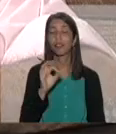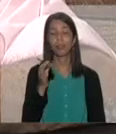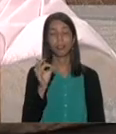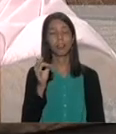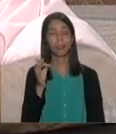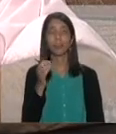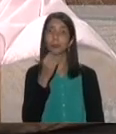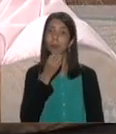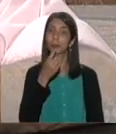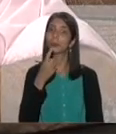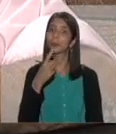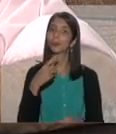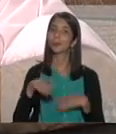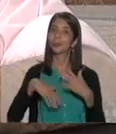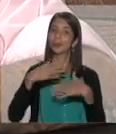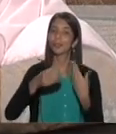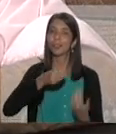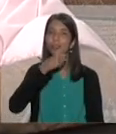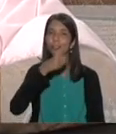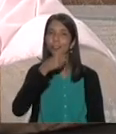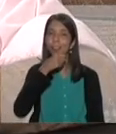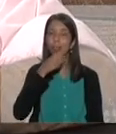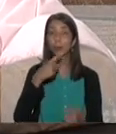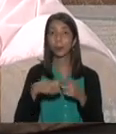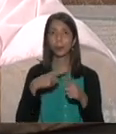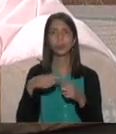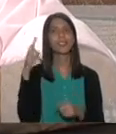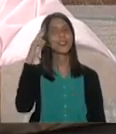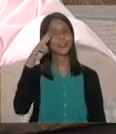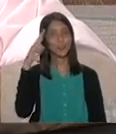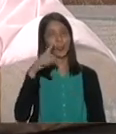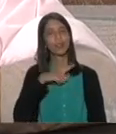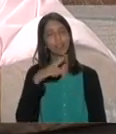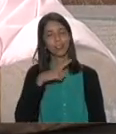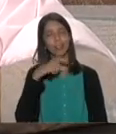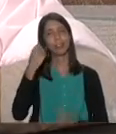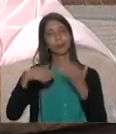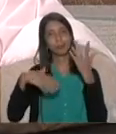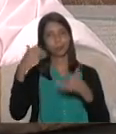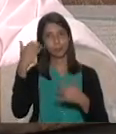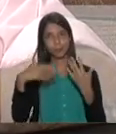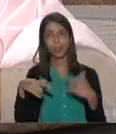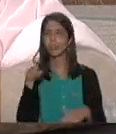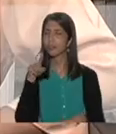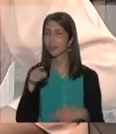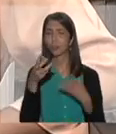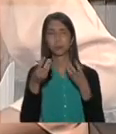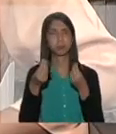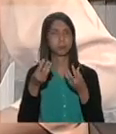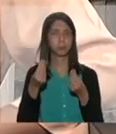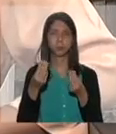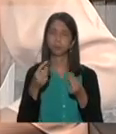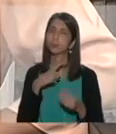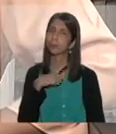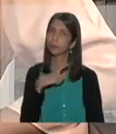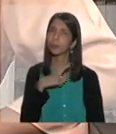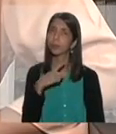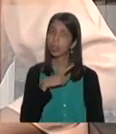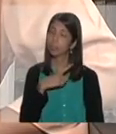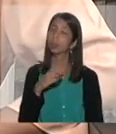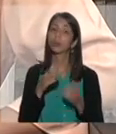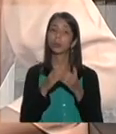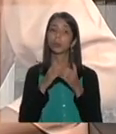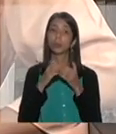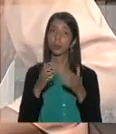né? É uma das vantagens de envelhecer, né? Porque você tem história para contar. No seu caso, bastante, né, Osmar? Muitos e